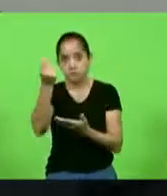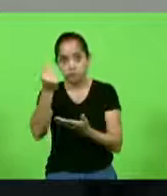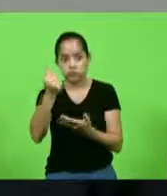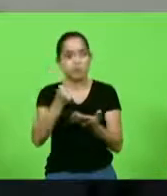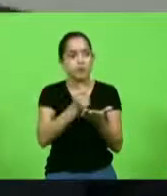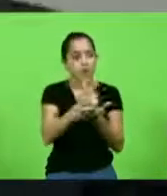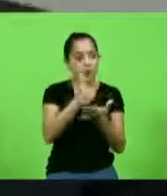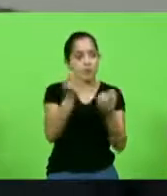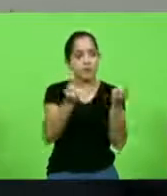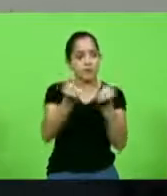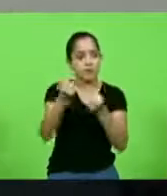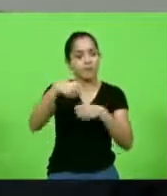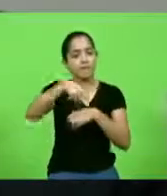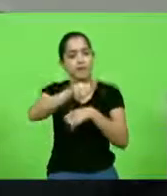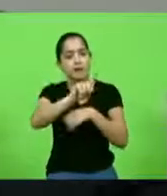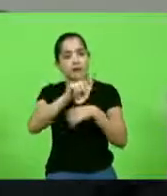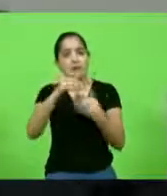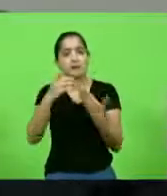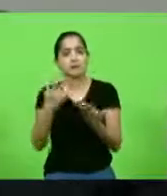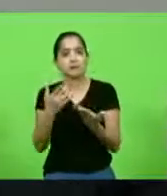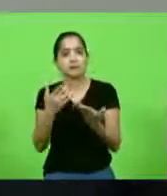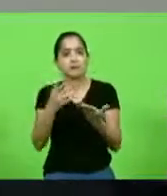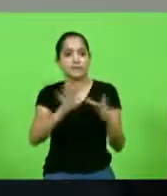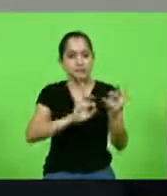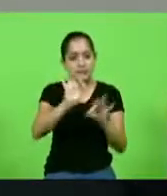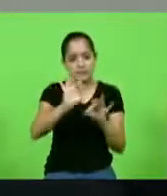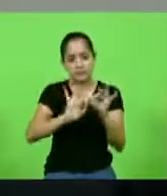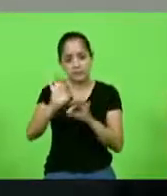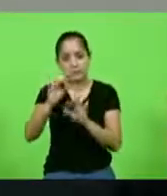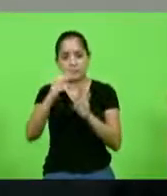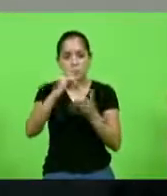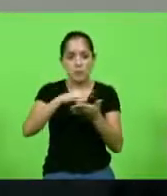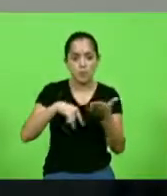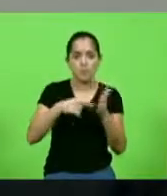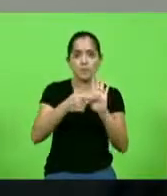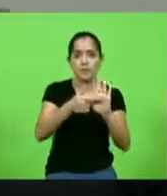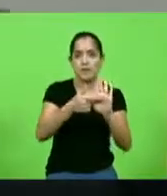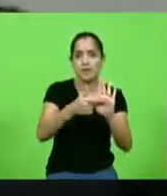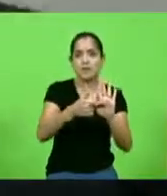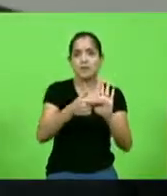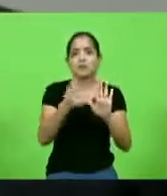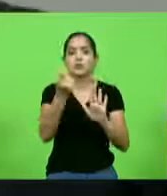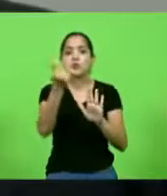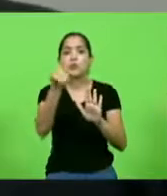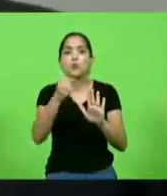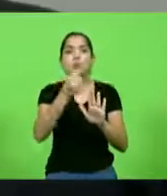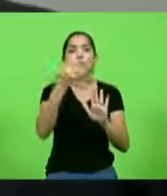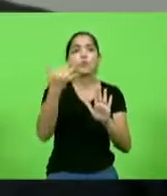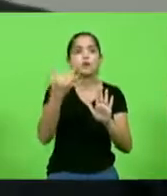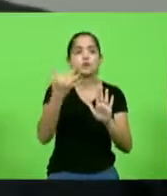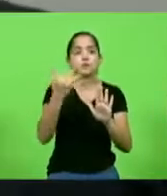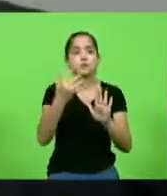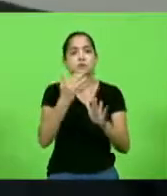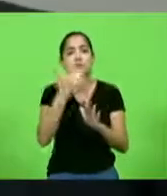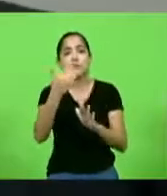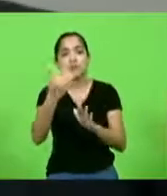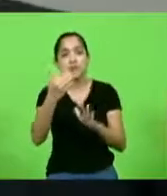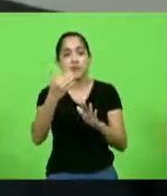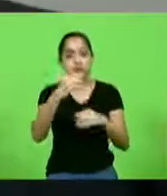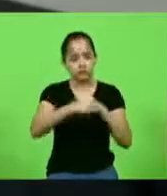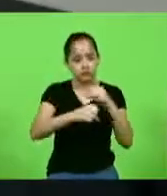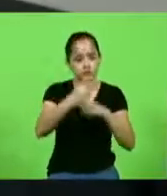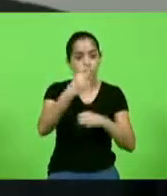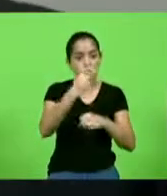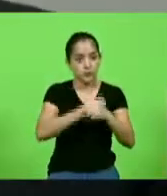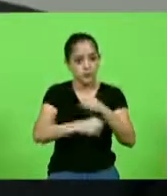Ok, ele vai lá, faz a tramitação, mostra o que ele tem de recursos, aqui ele pede os 2 últimos anos de faturamento,